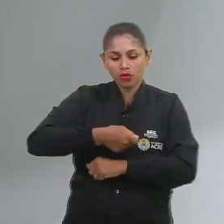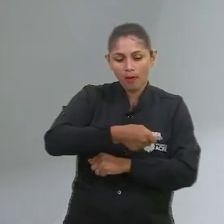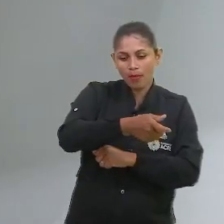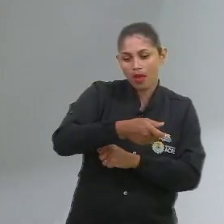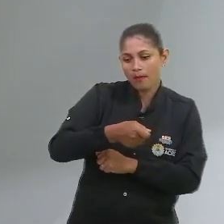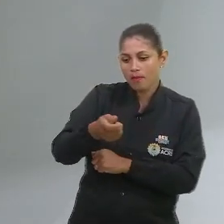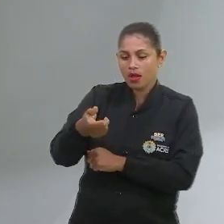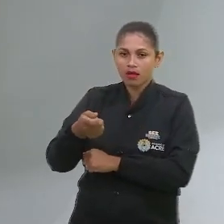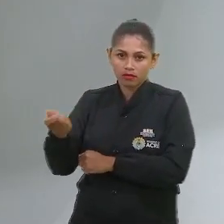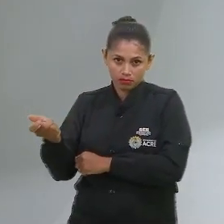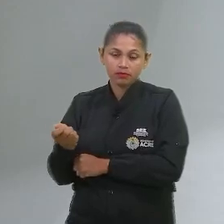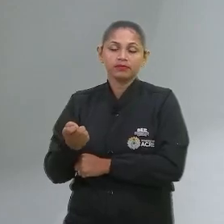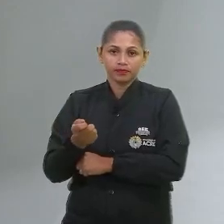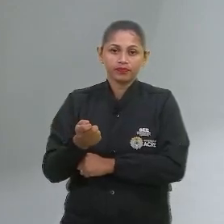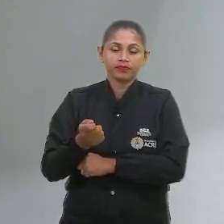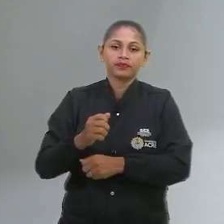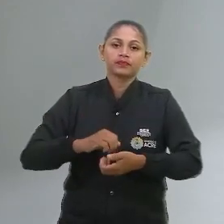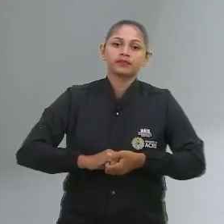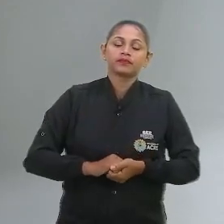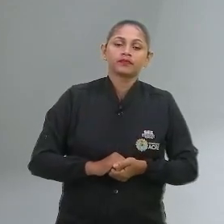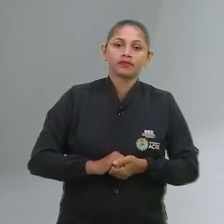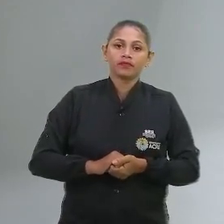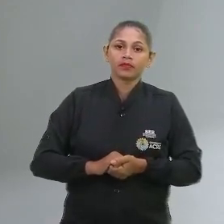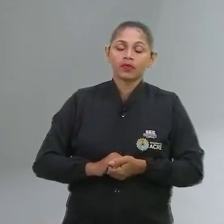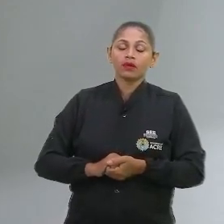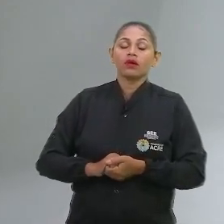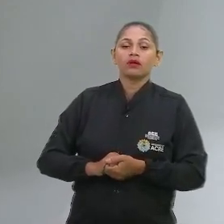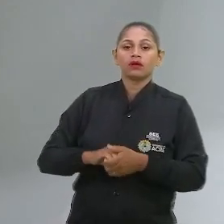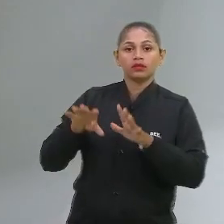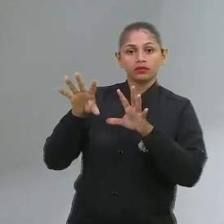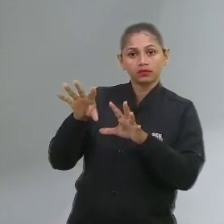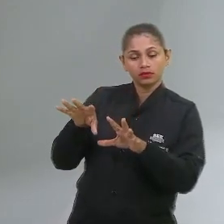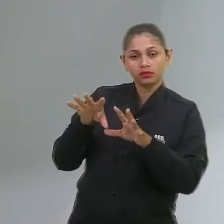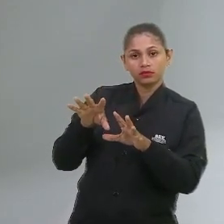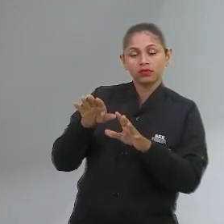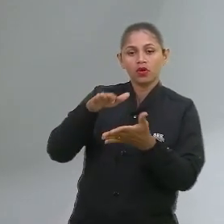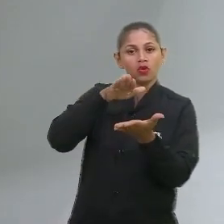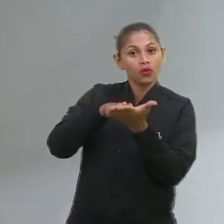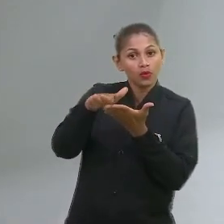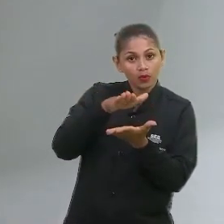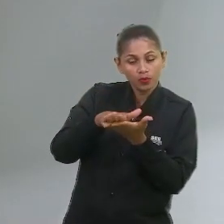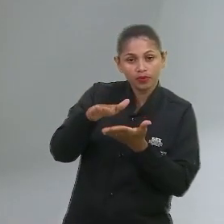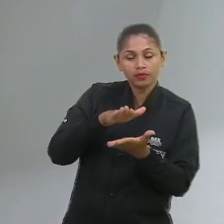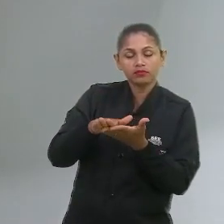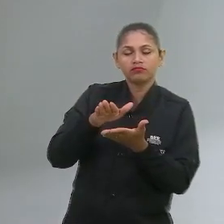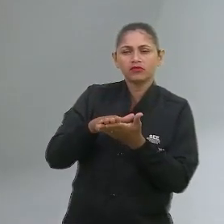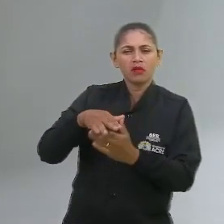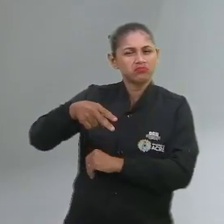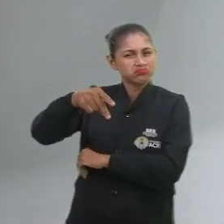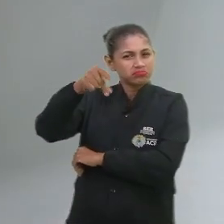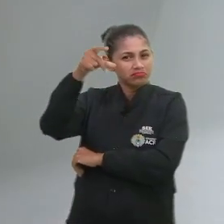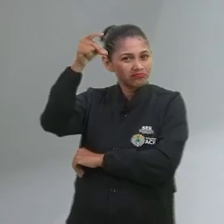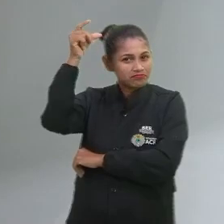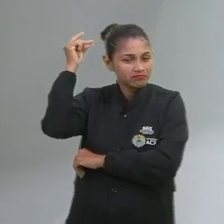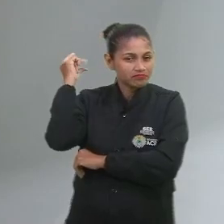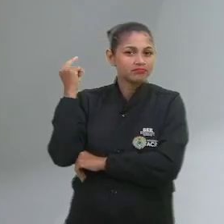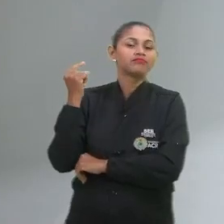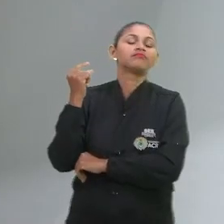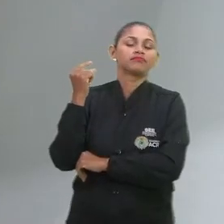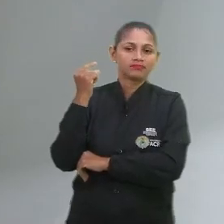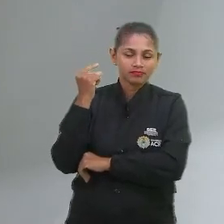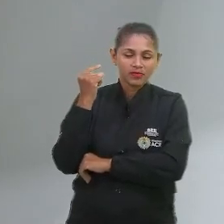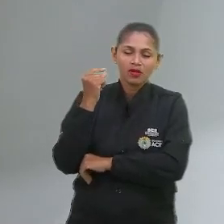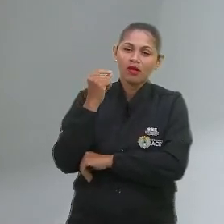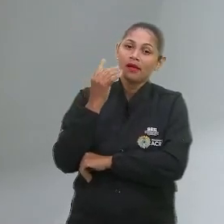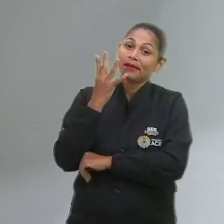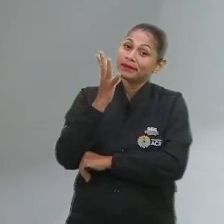seu produto, seu serviço. Esse tipo de mídia tradicional, impressa, é uma das mais antigas e, né, vai demorar